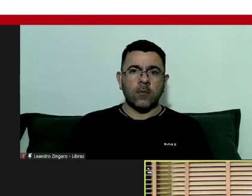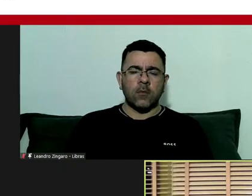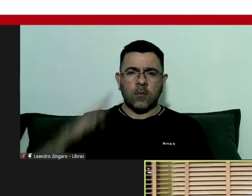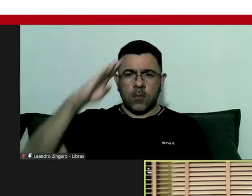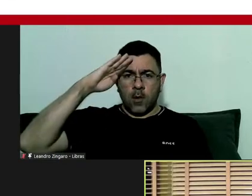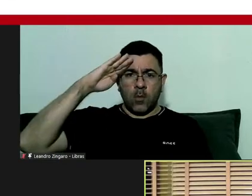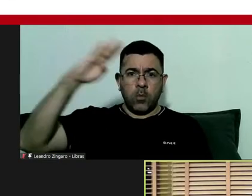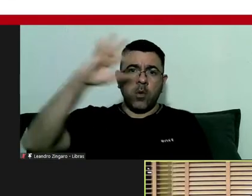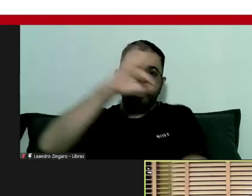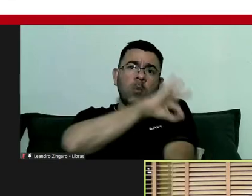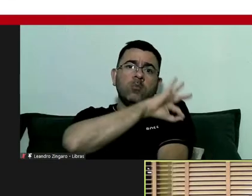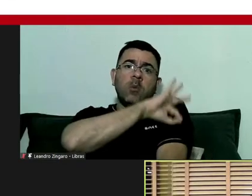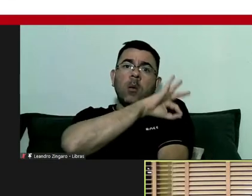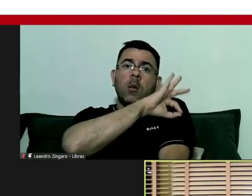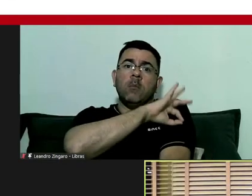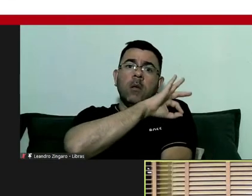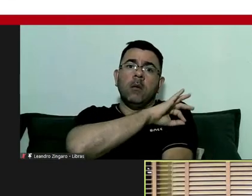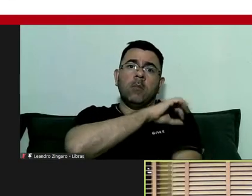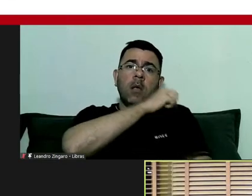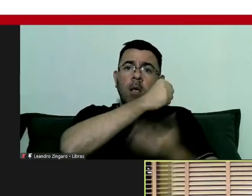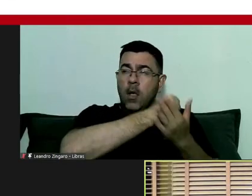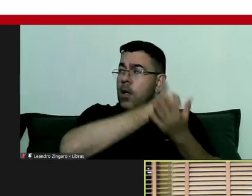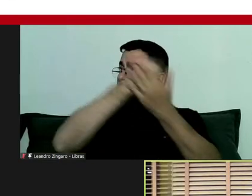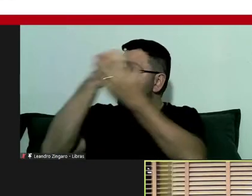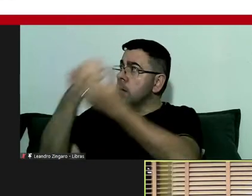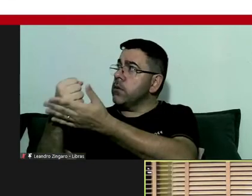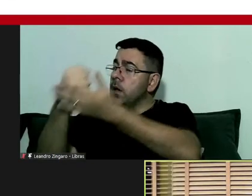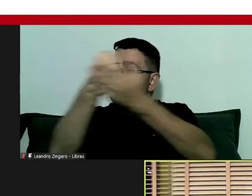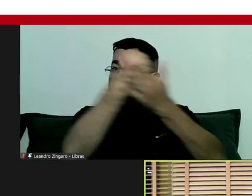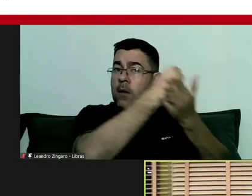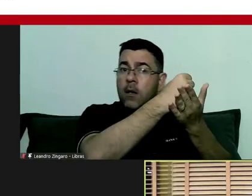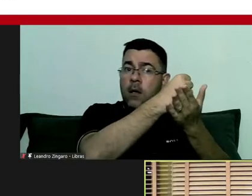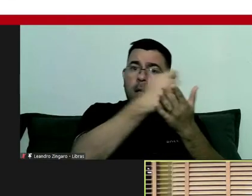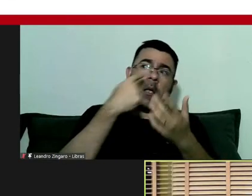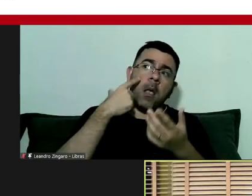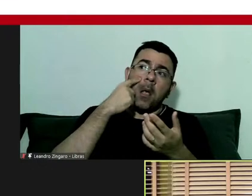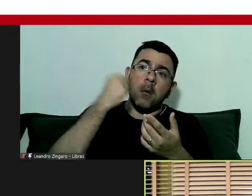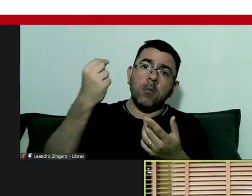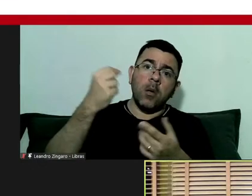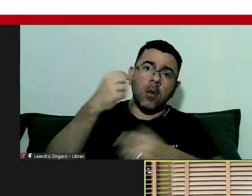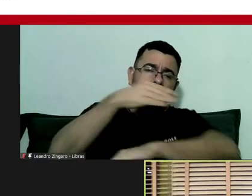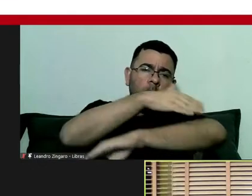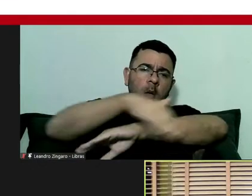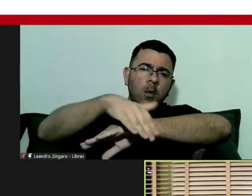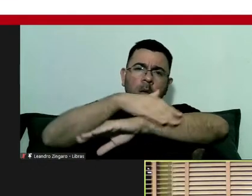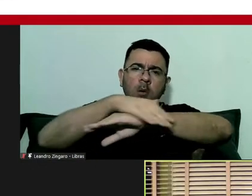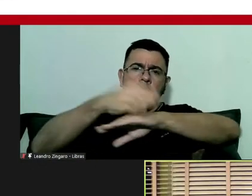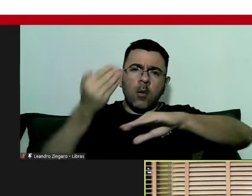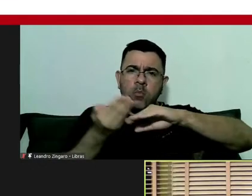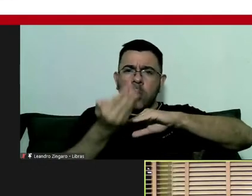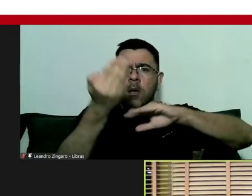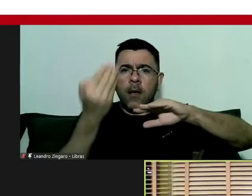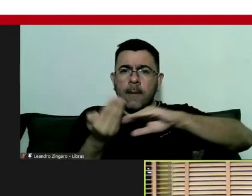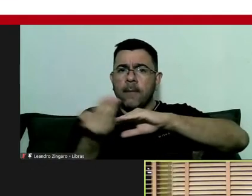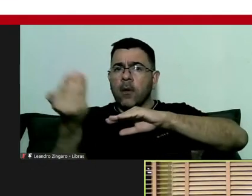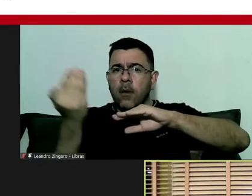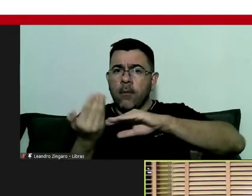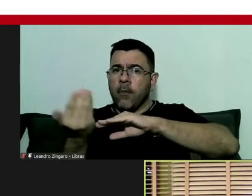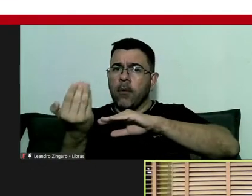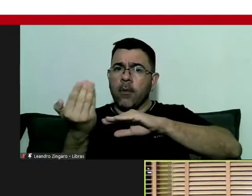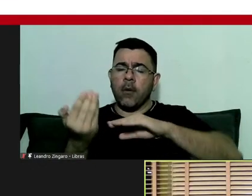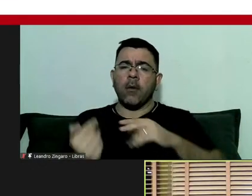Patrulhamento ou deslocamento para observarem buracos na rua e questões relacionadas à